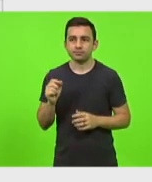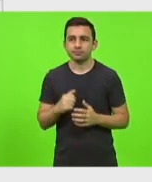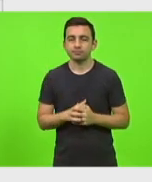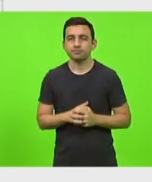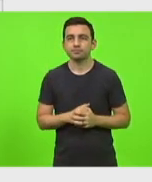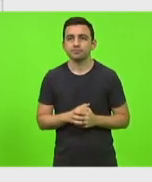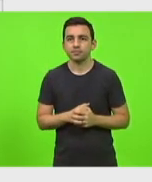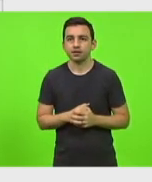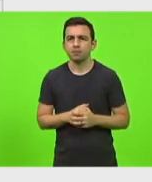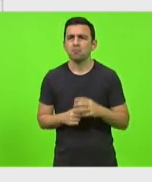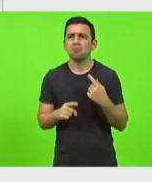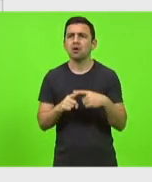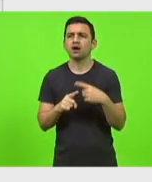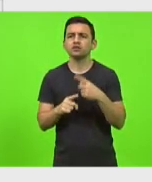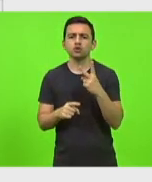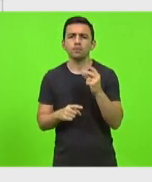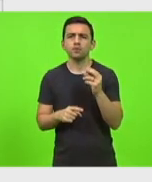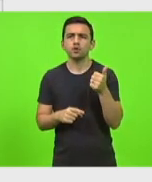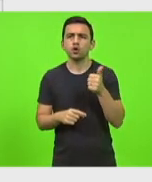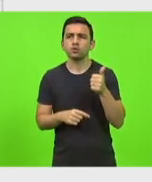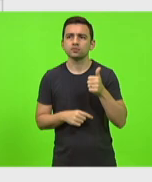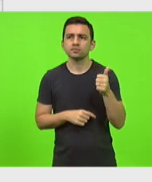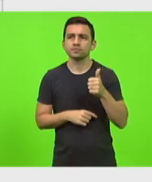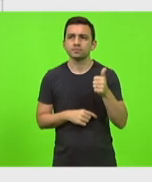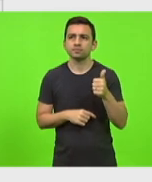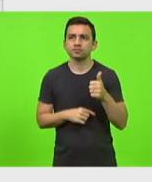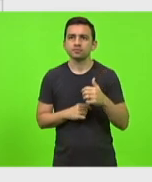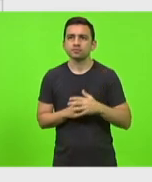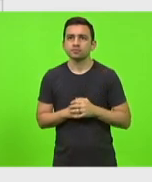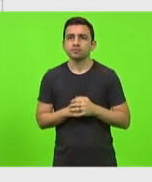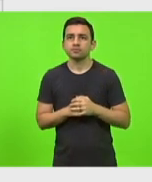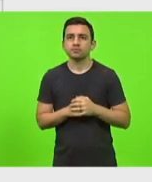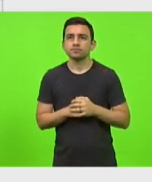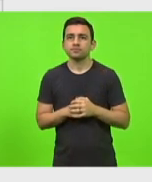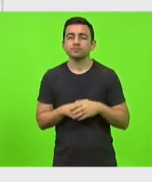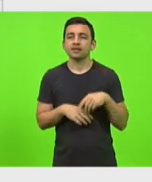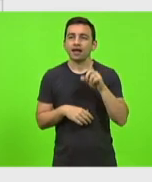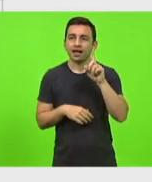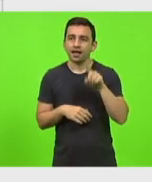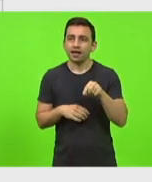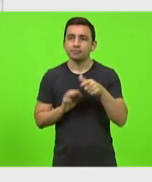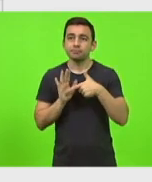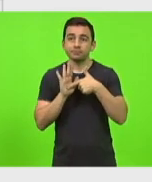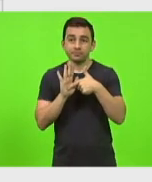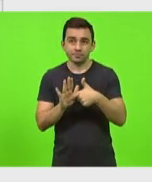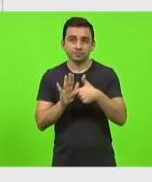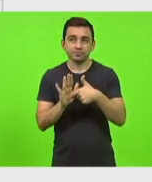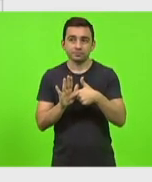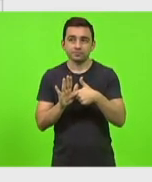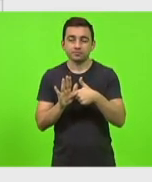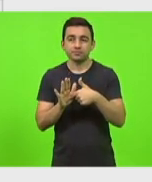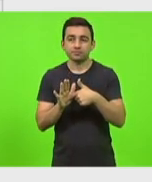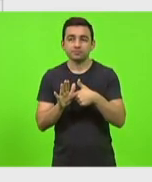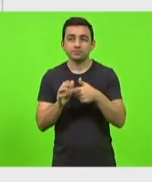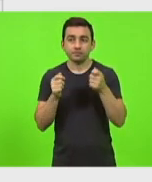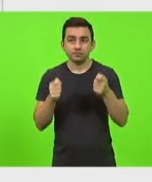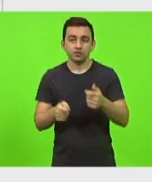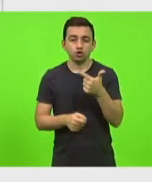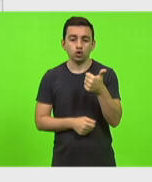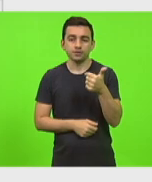que 2011, pessoal? Porque 2011 foi colocado o vale estabelecido